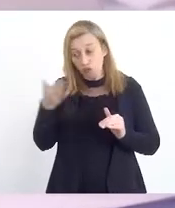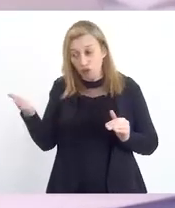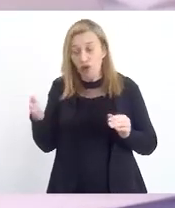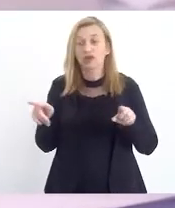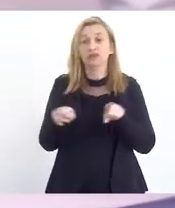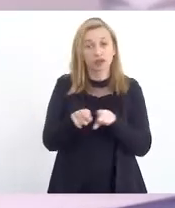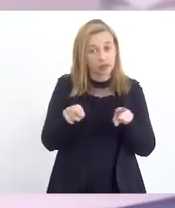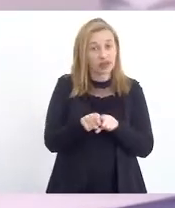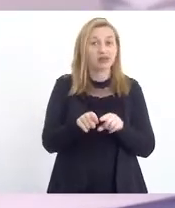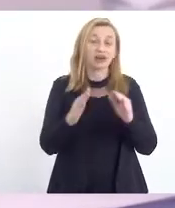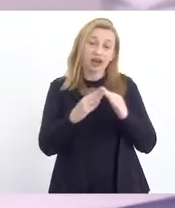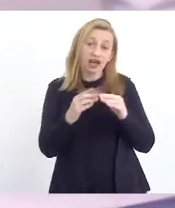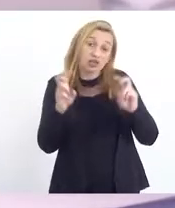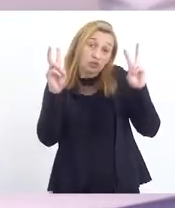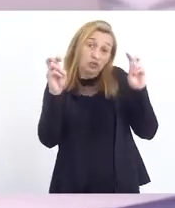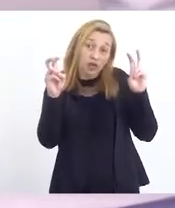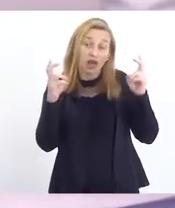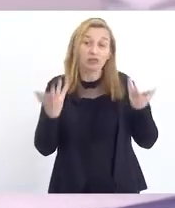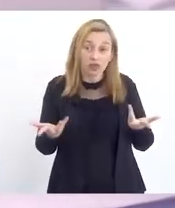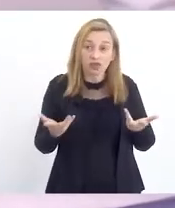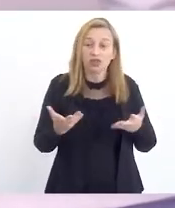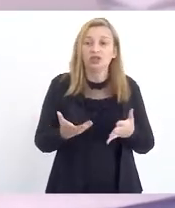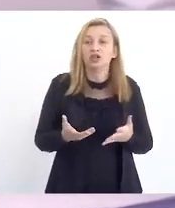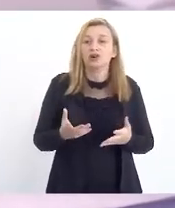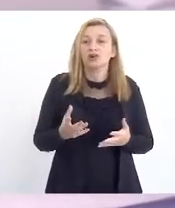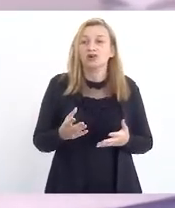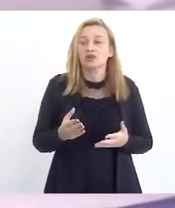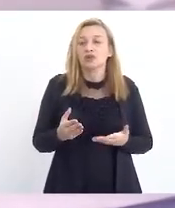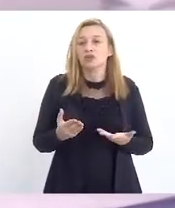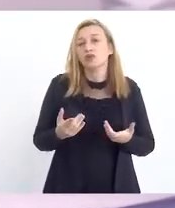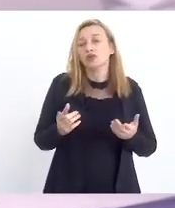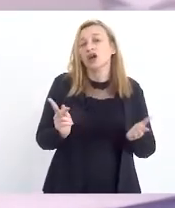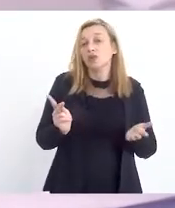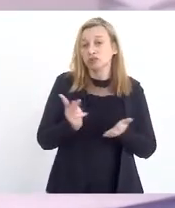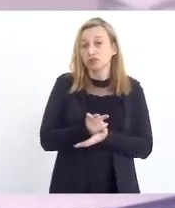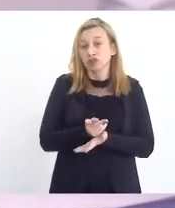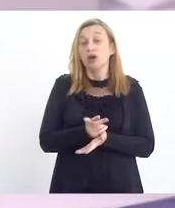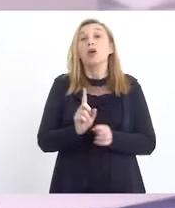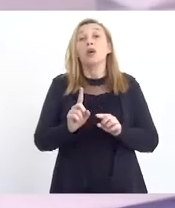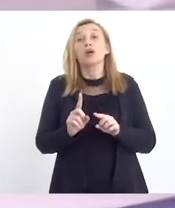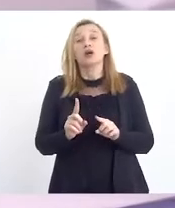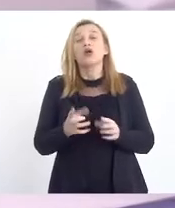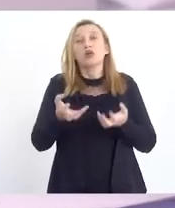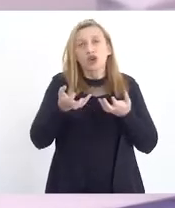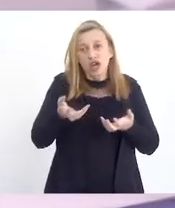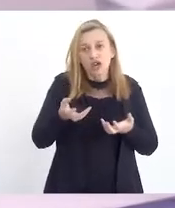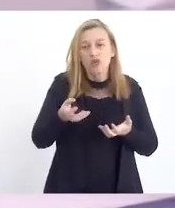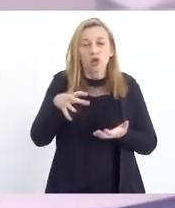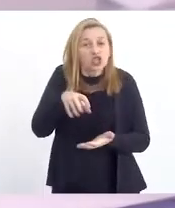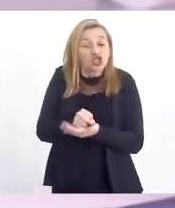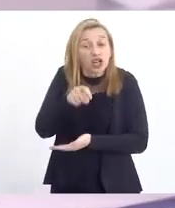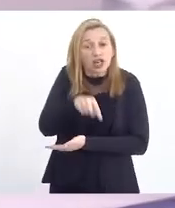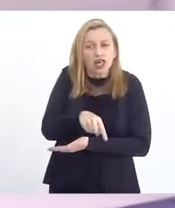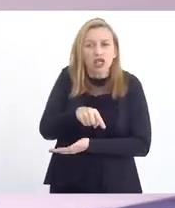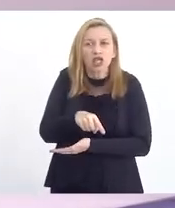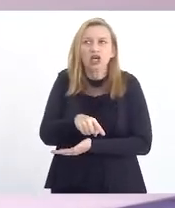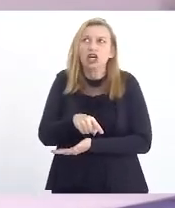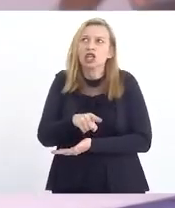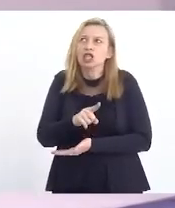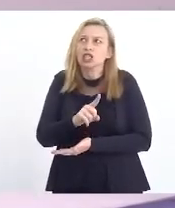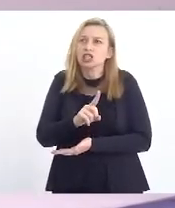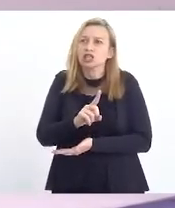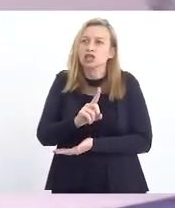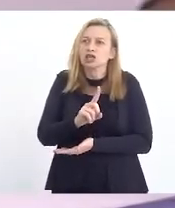também sobre o tema. Foi a tese, Lucinha, que prevaleceu. Entretanto, eu quero aqui registrar que não foi com